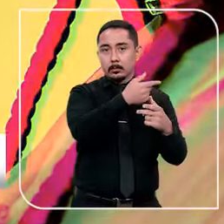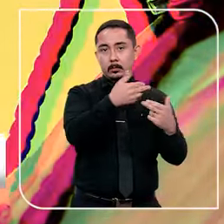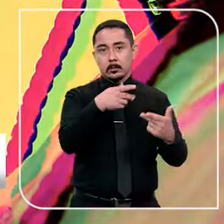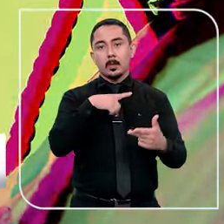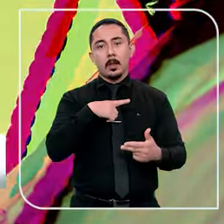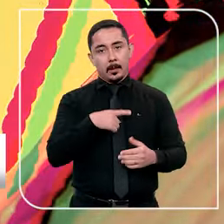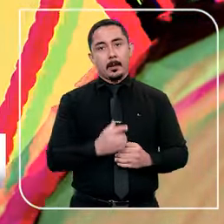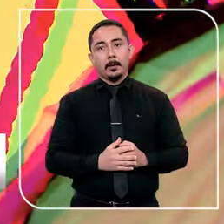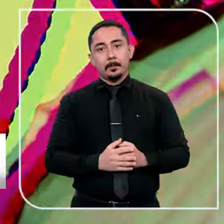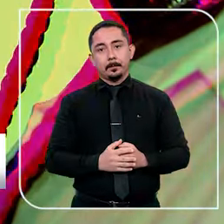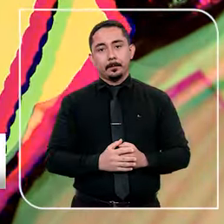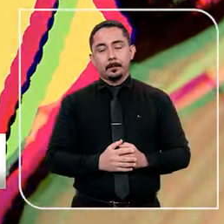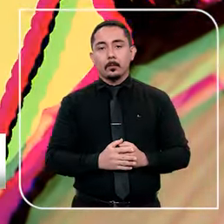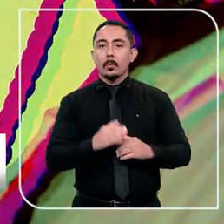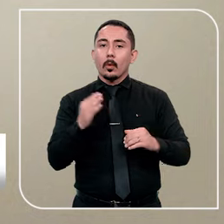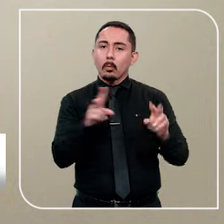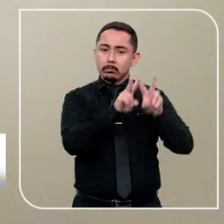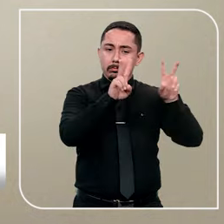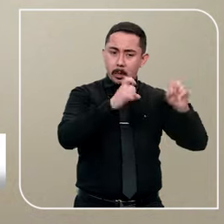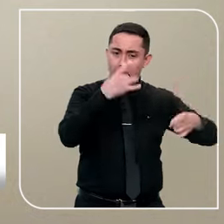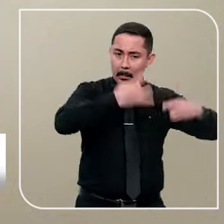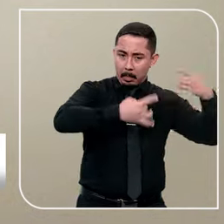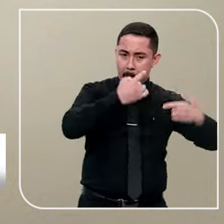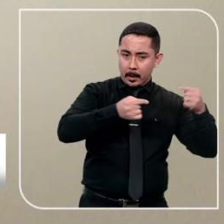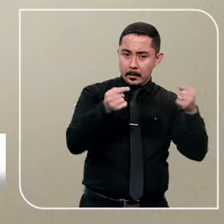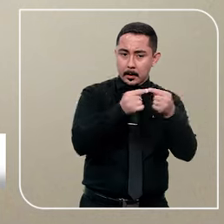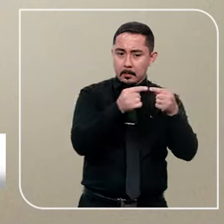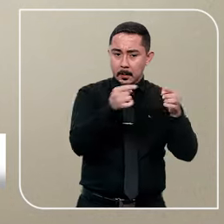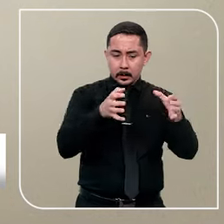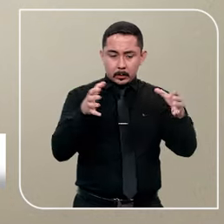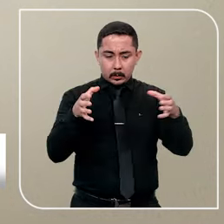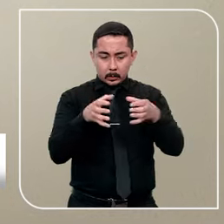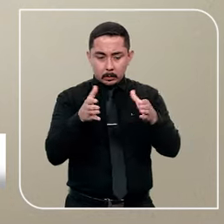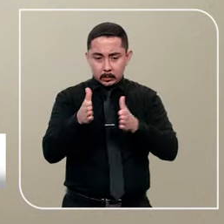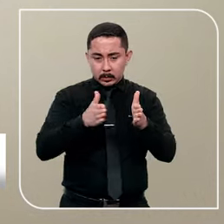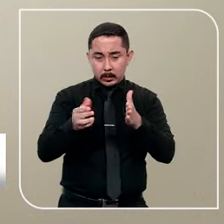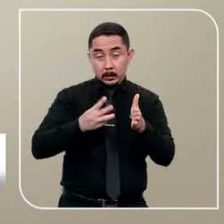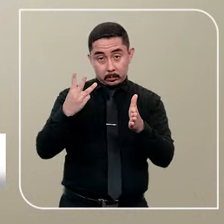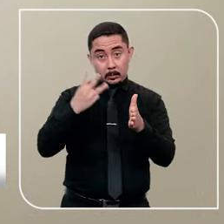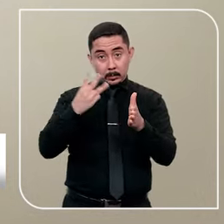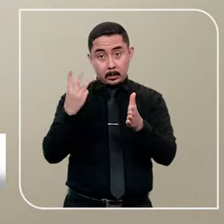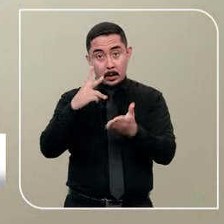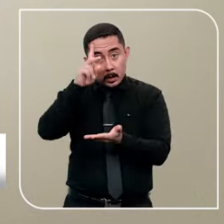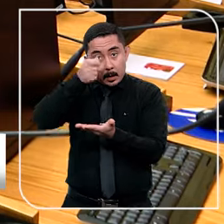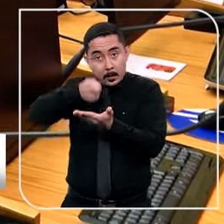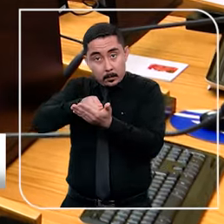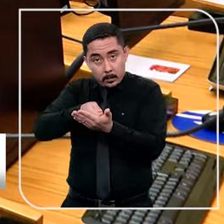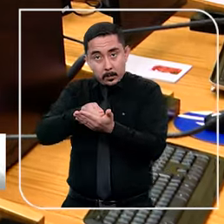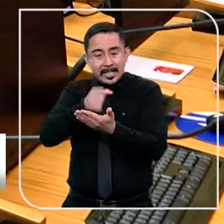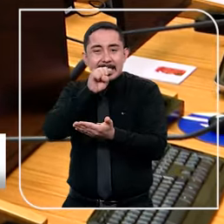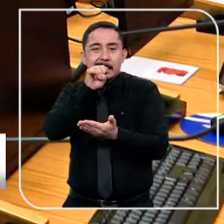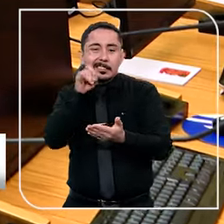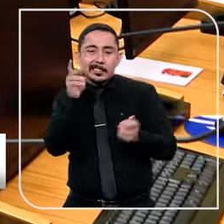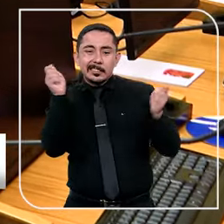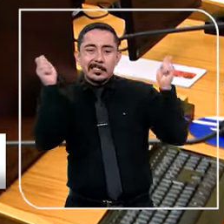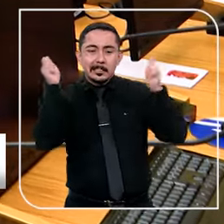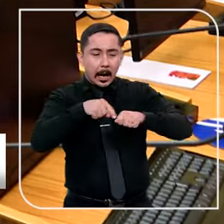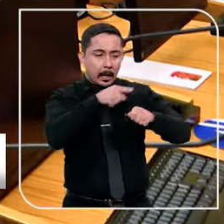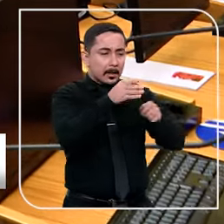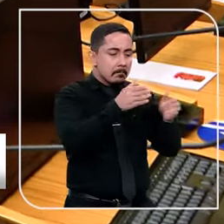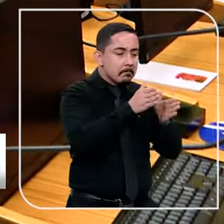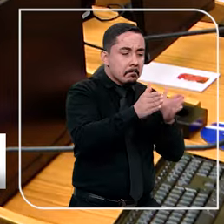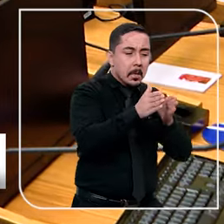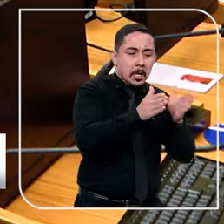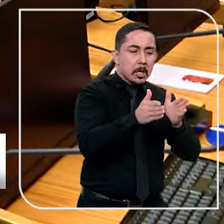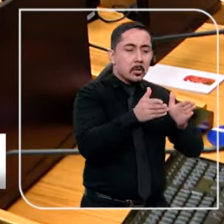deste segundo semestre forense em um dos temas em debate a terceira sessão do STJ vai definir se é